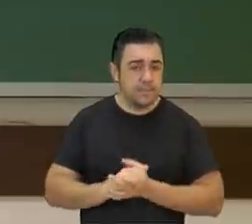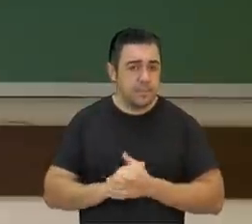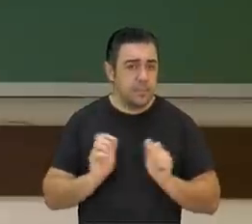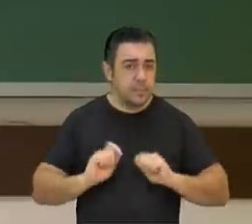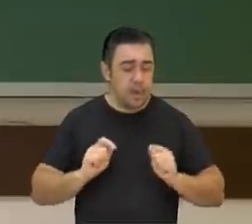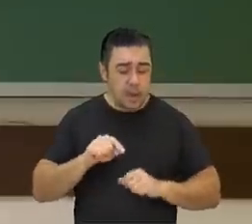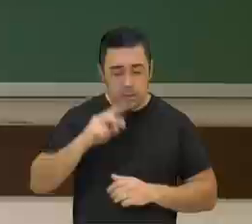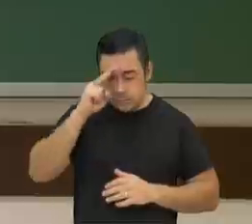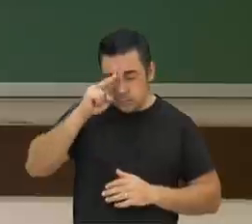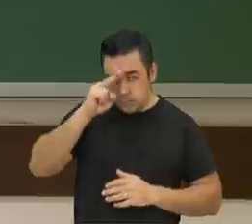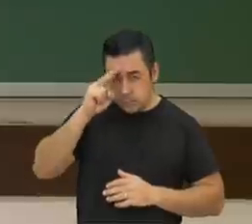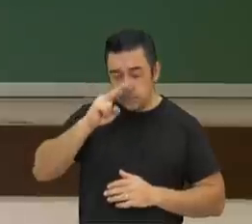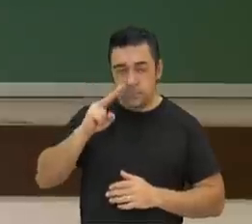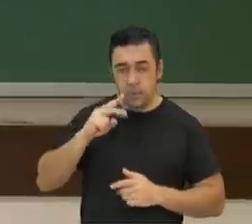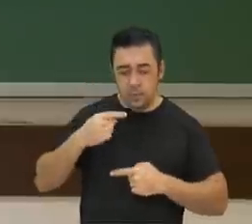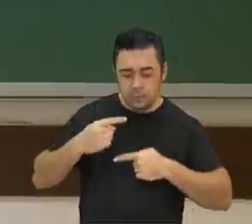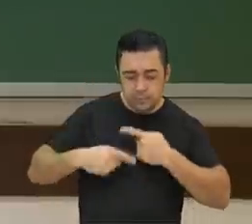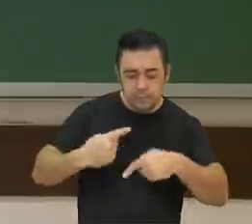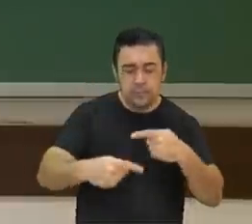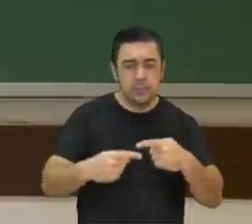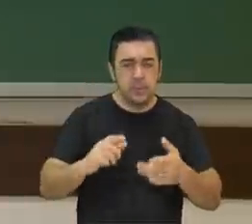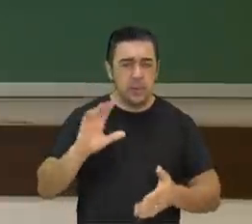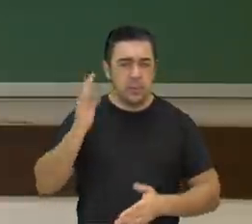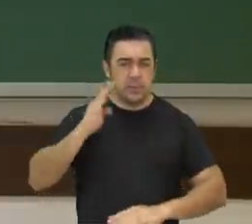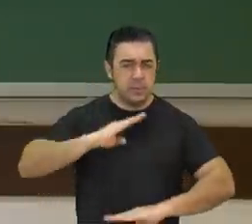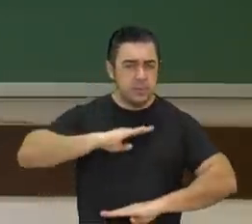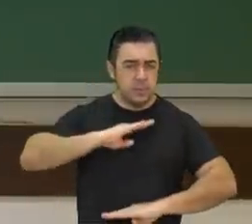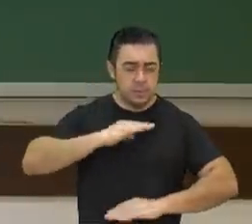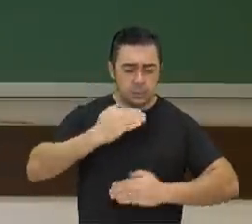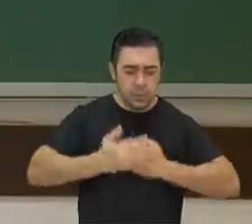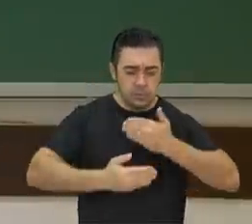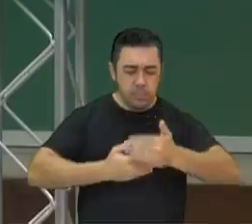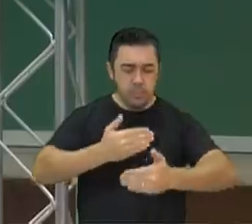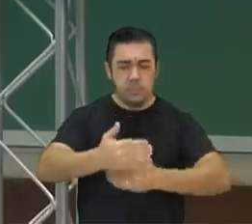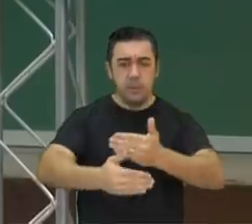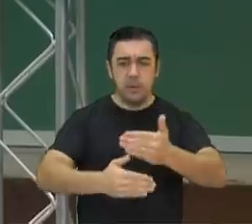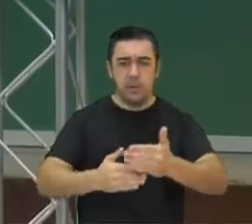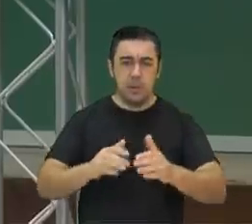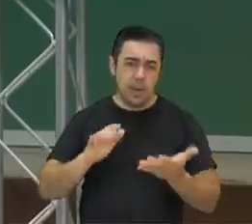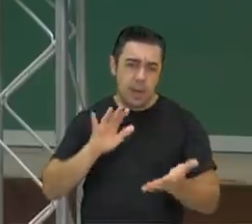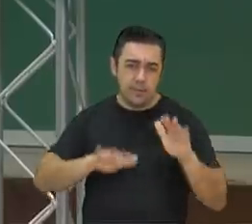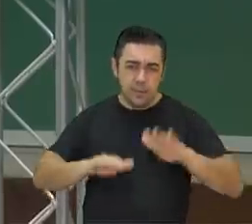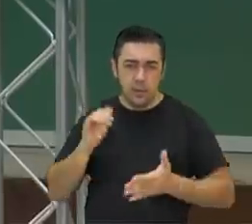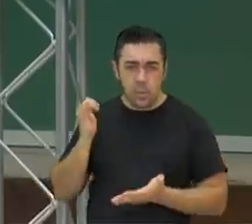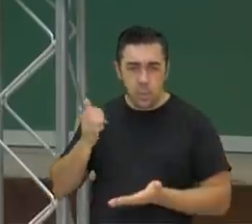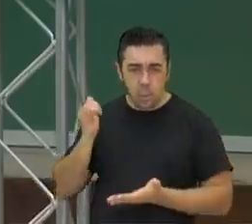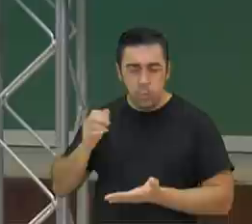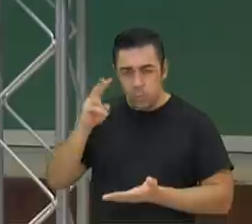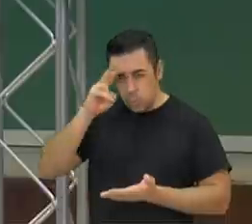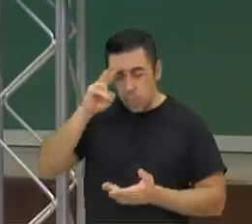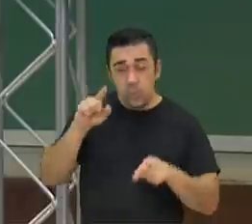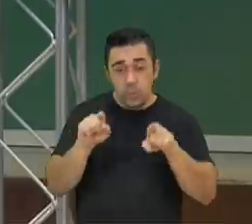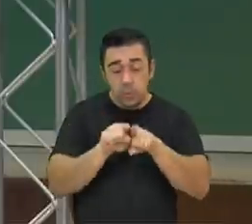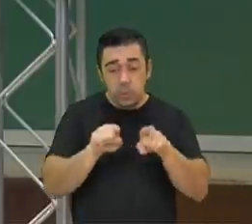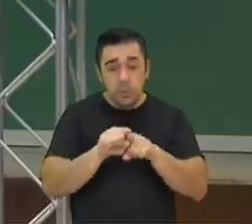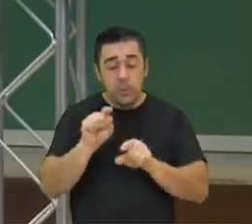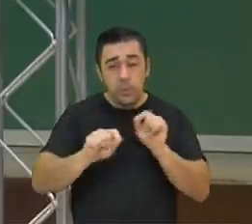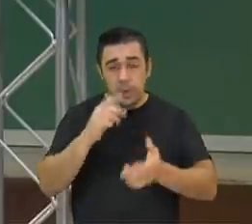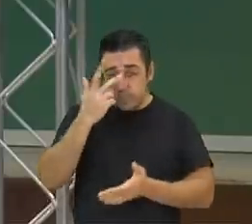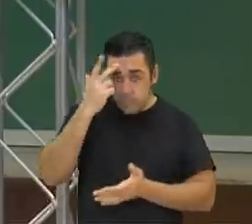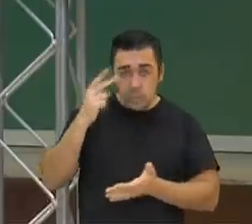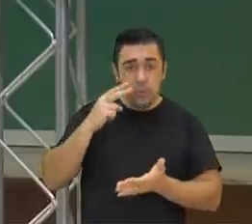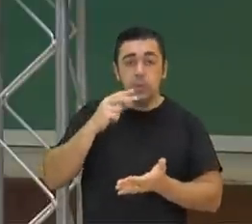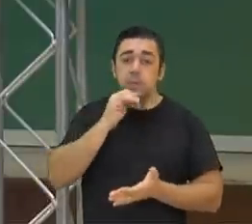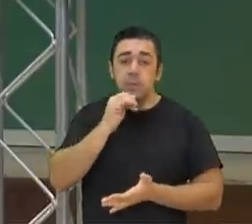à história, ao enredo, às situações ali que vão se suceder num conto, numa história, né? Como também o leitor